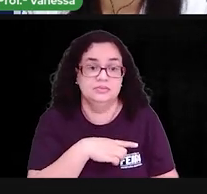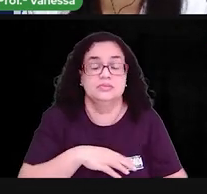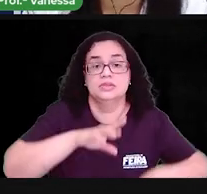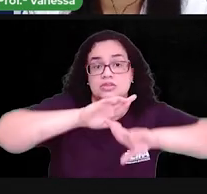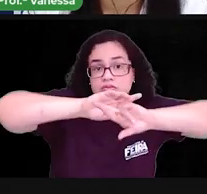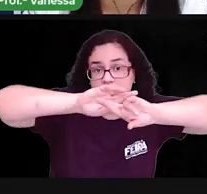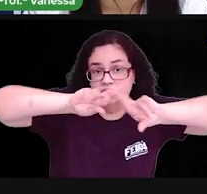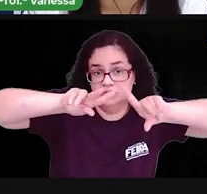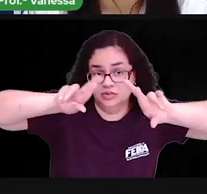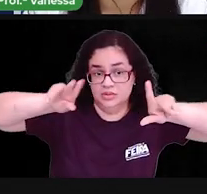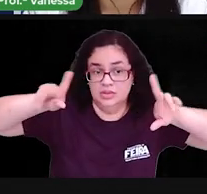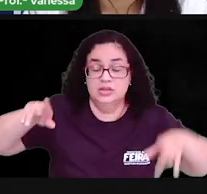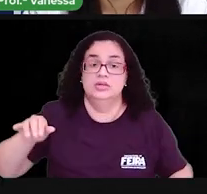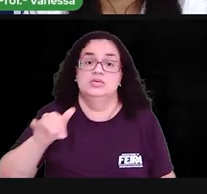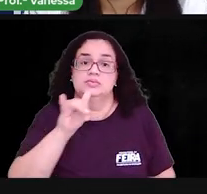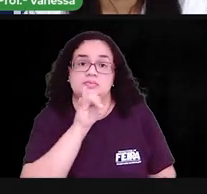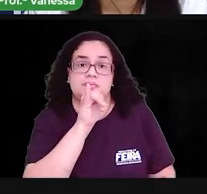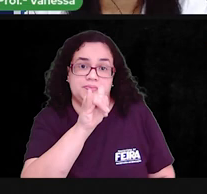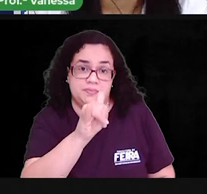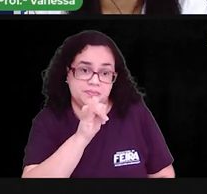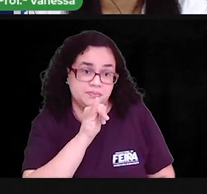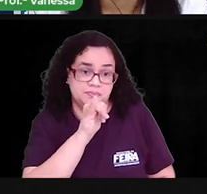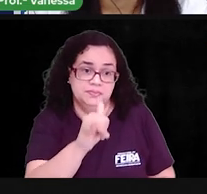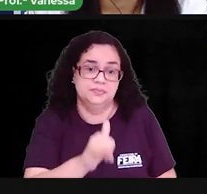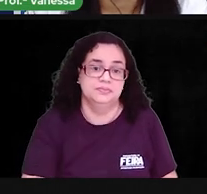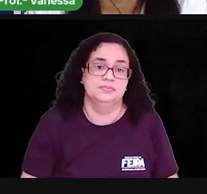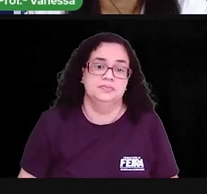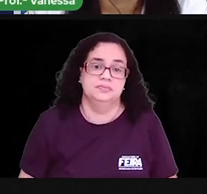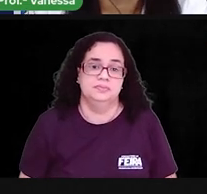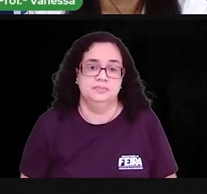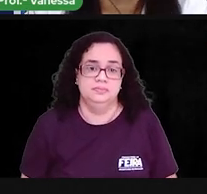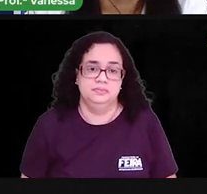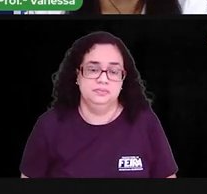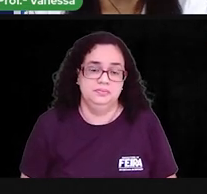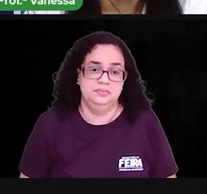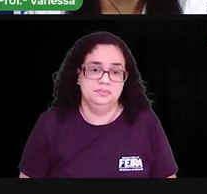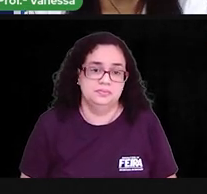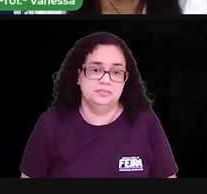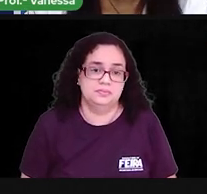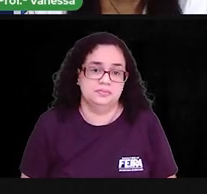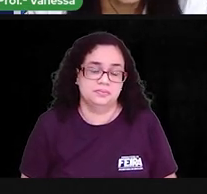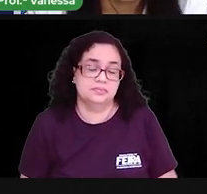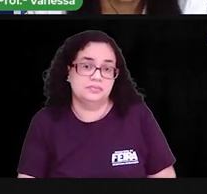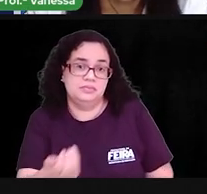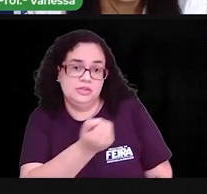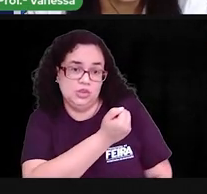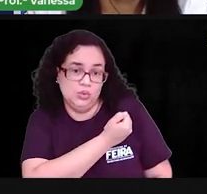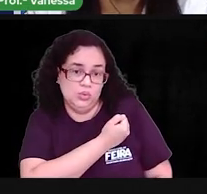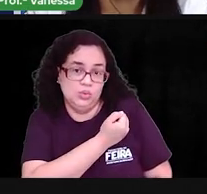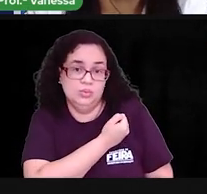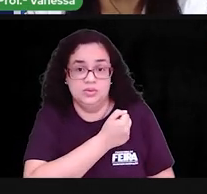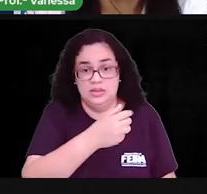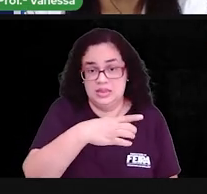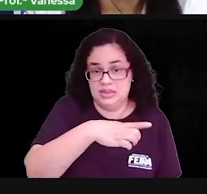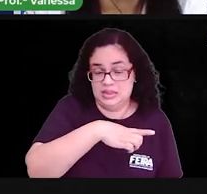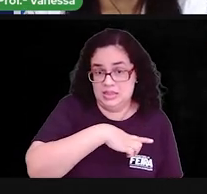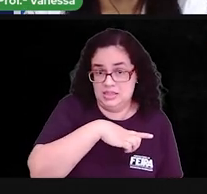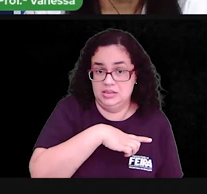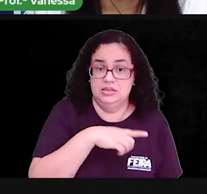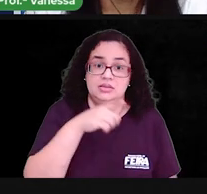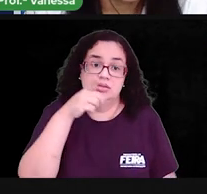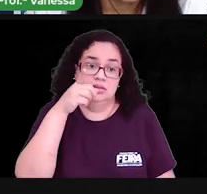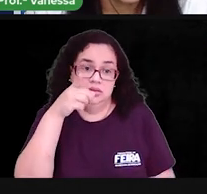diversos tipos de informações e os números aí aparecem